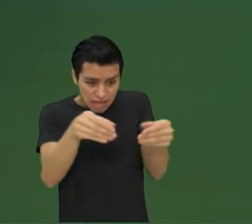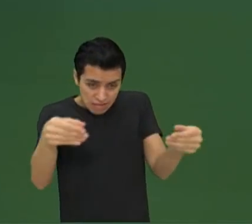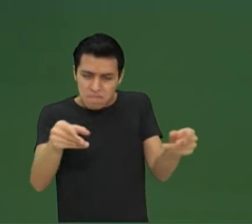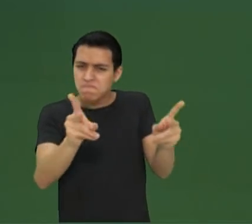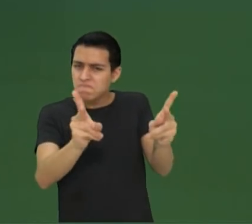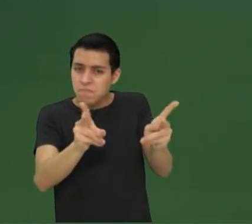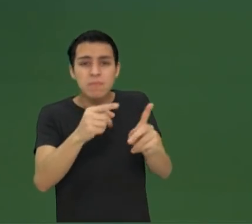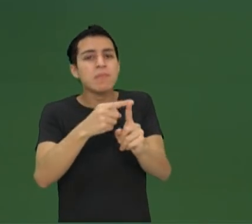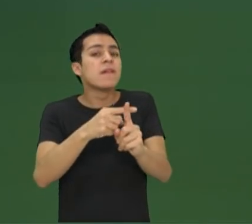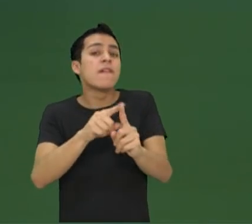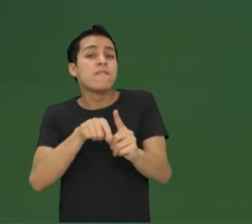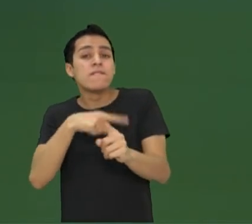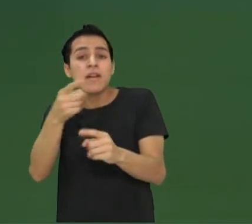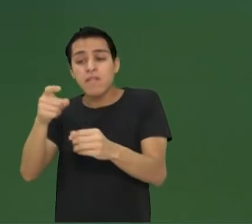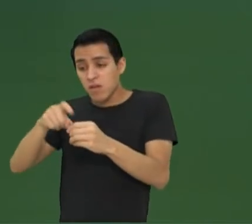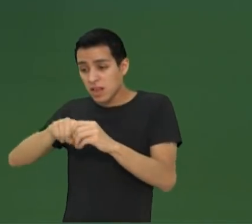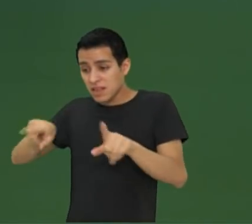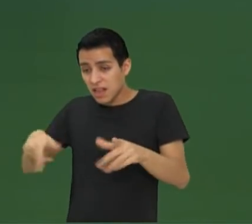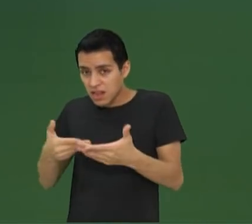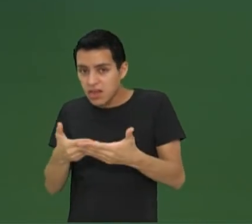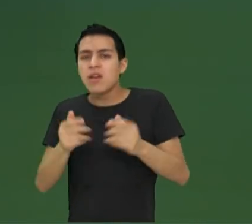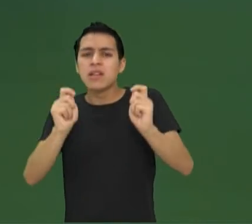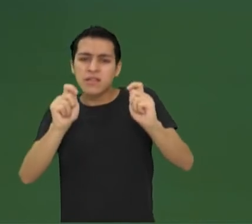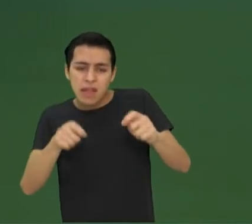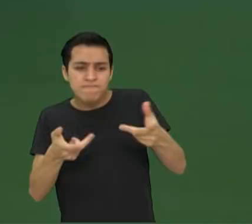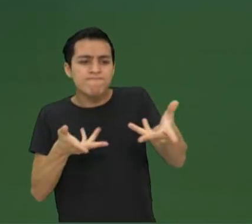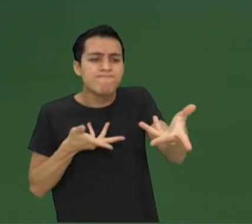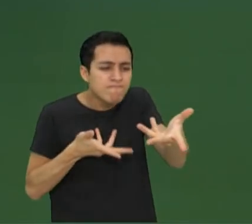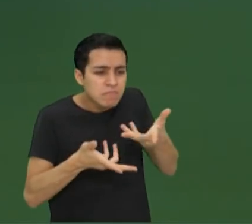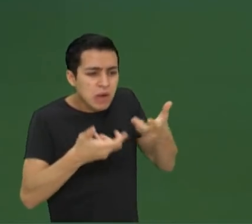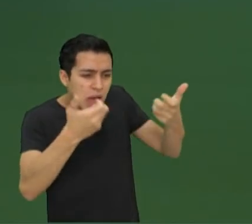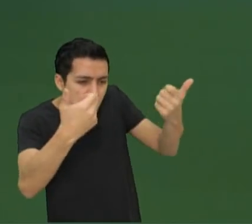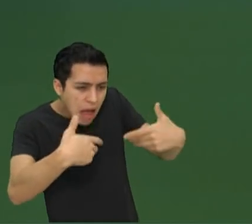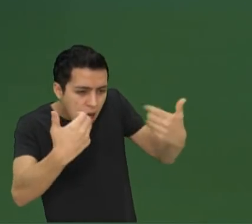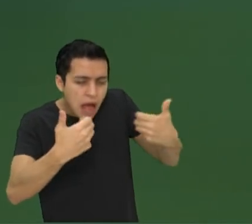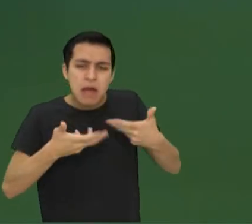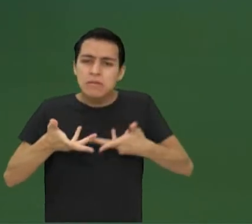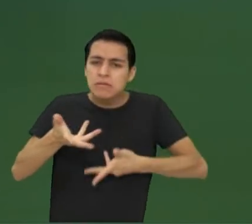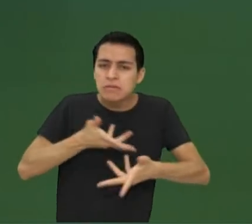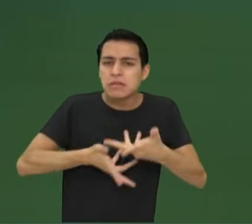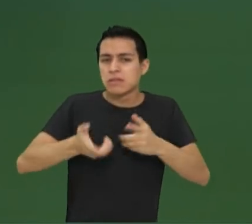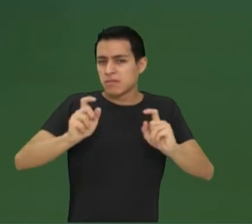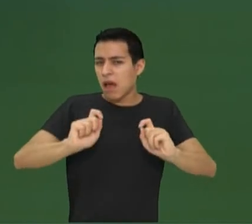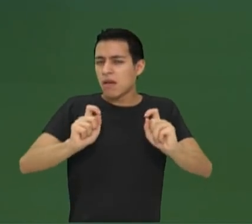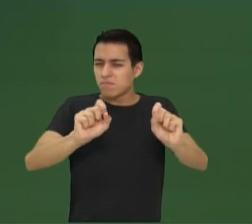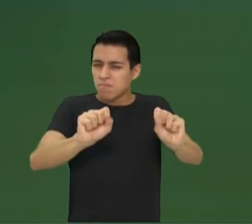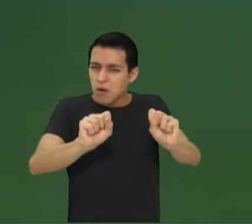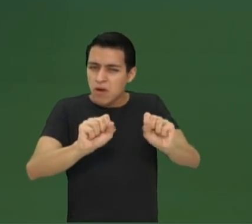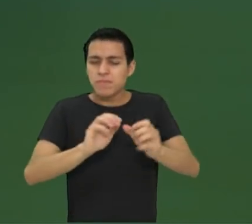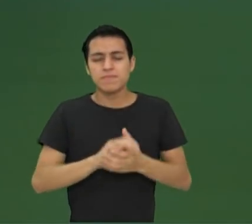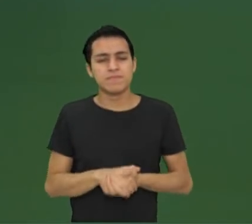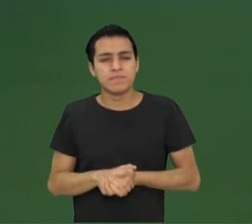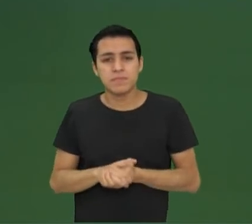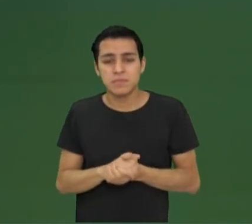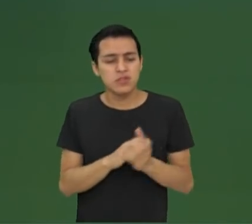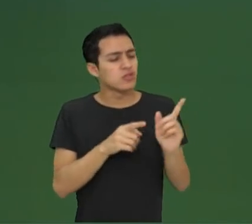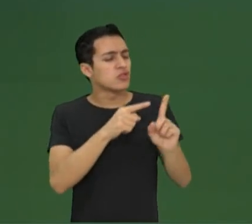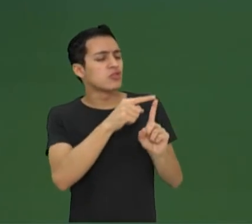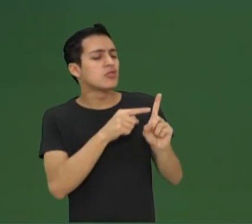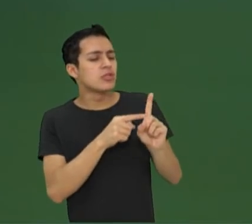de aula, a gente vai conversar sobre isso ainda. Pode deixar anotado. E os tipos de checkmate. Então,